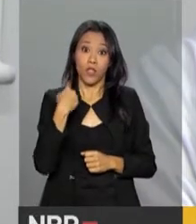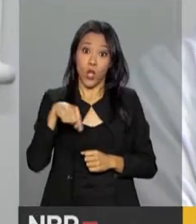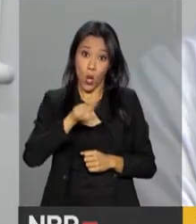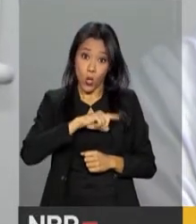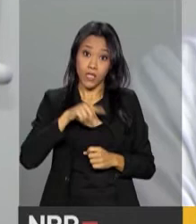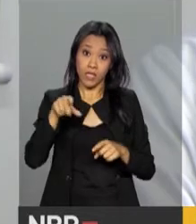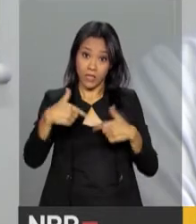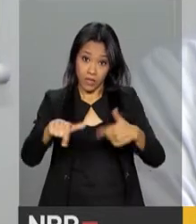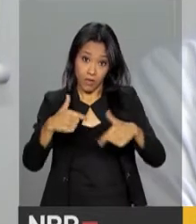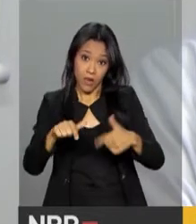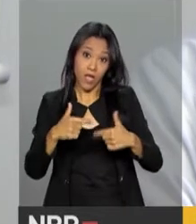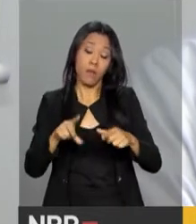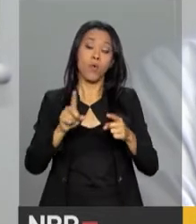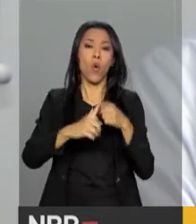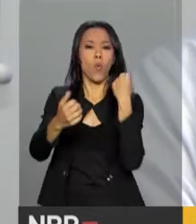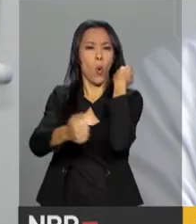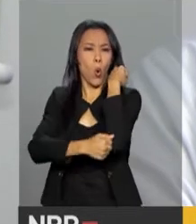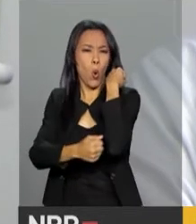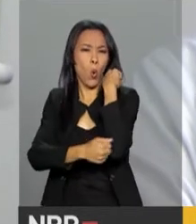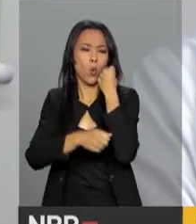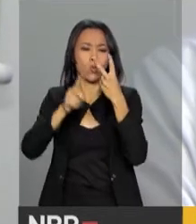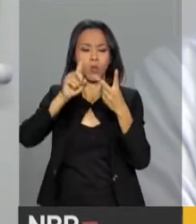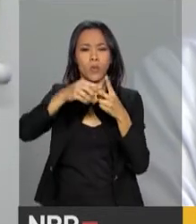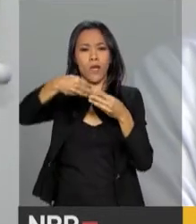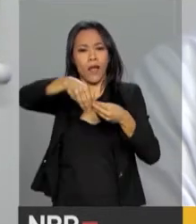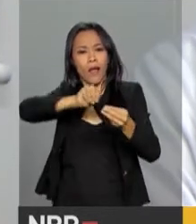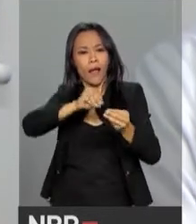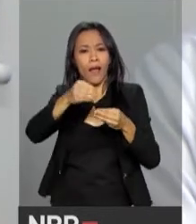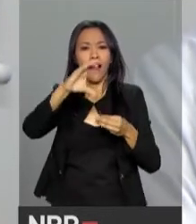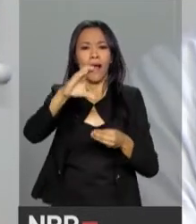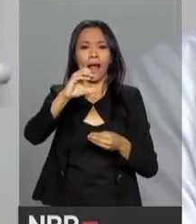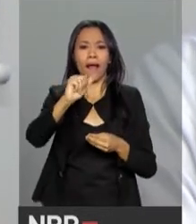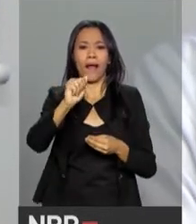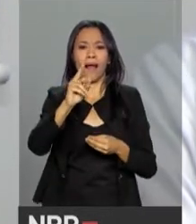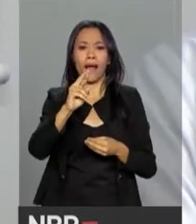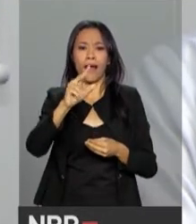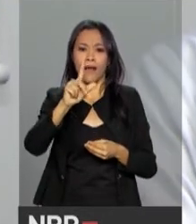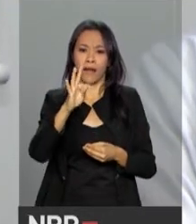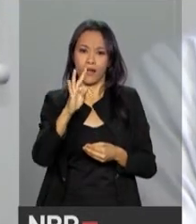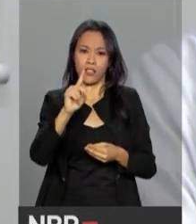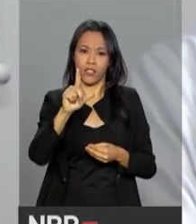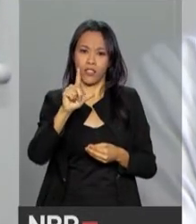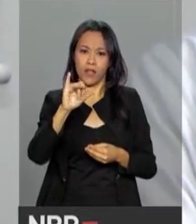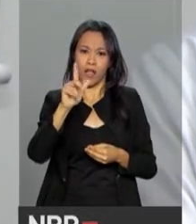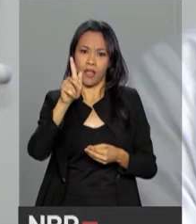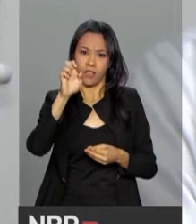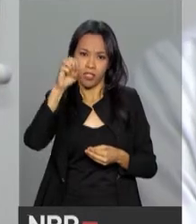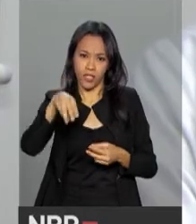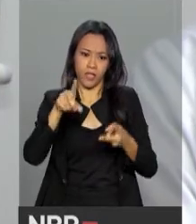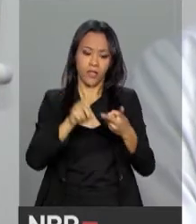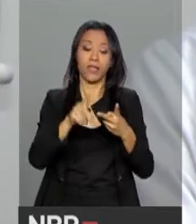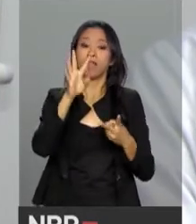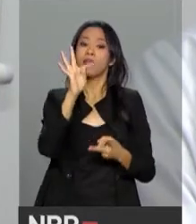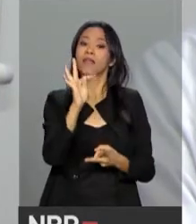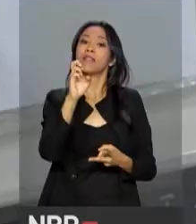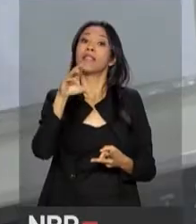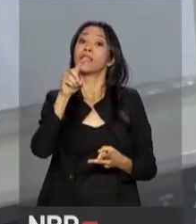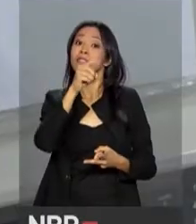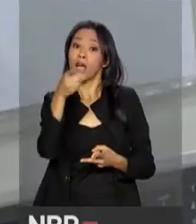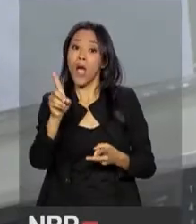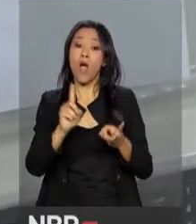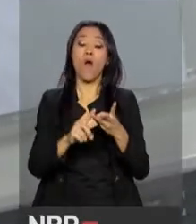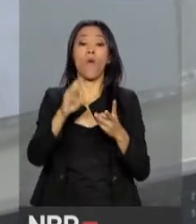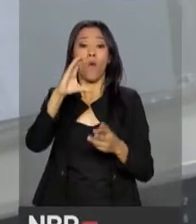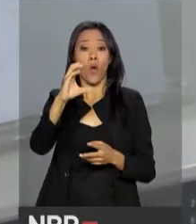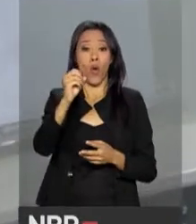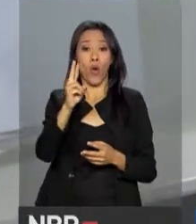músculo esquelético que é osso cartilagem entendam basicamente em que trabalha com córnea cada